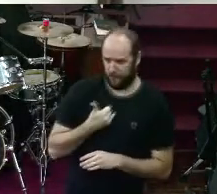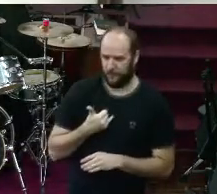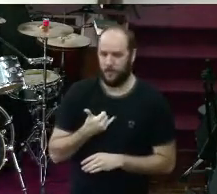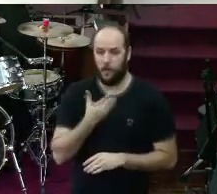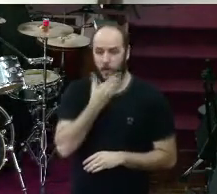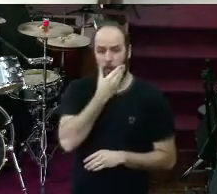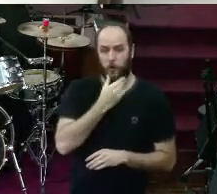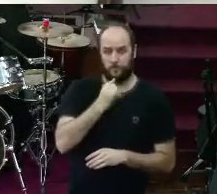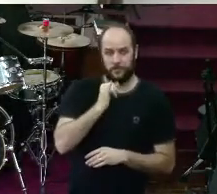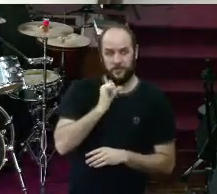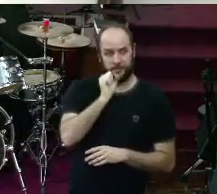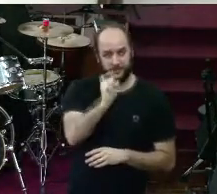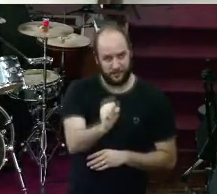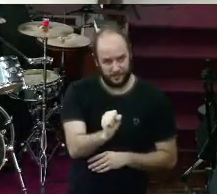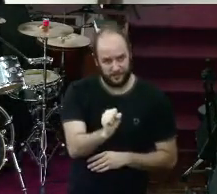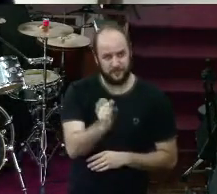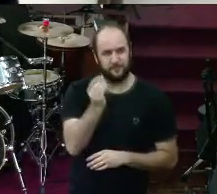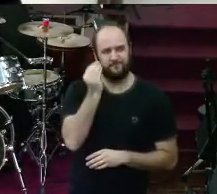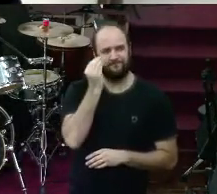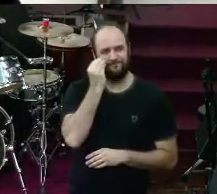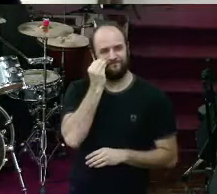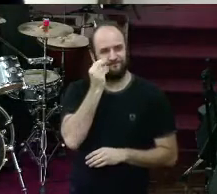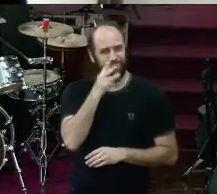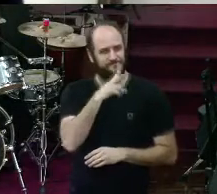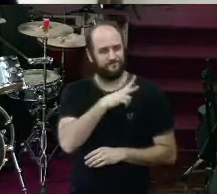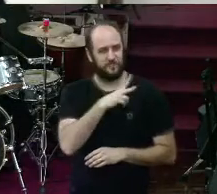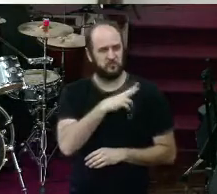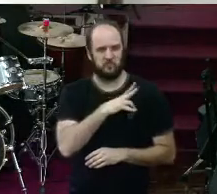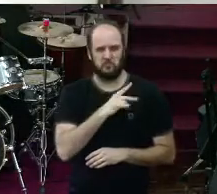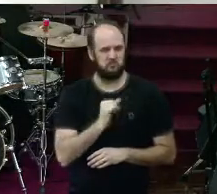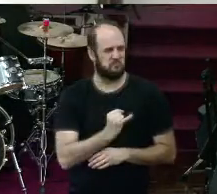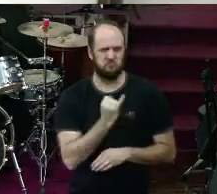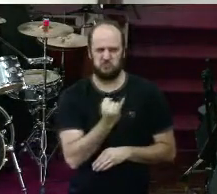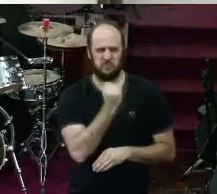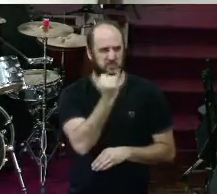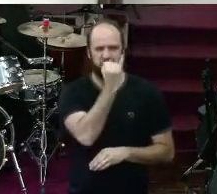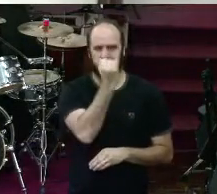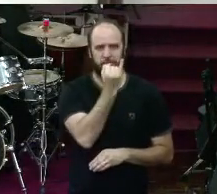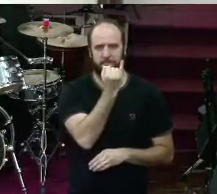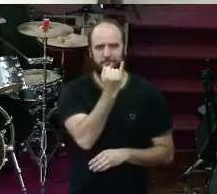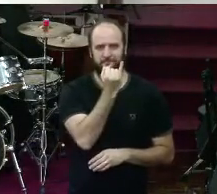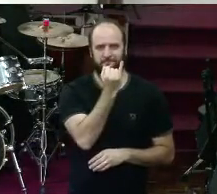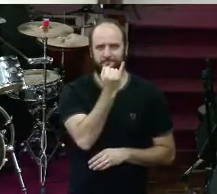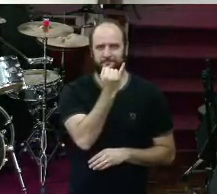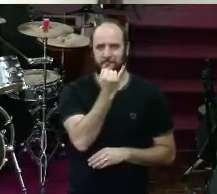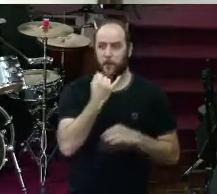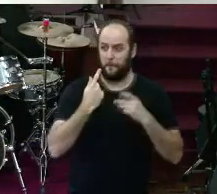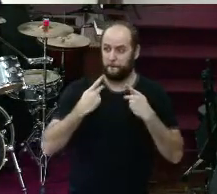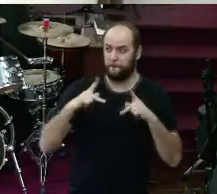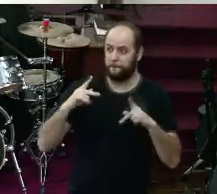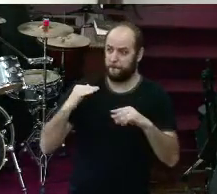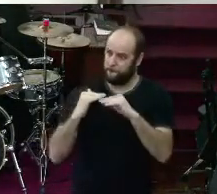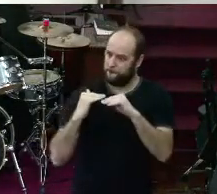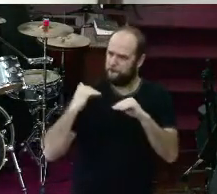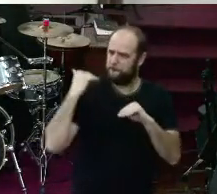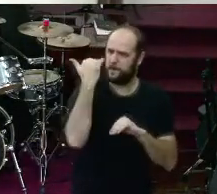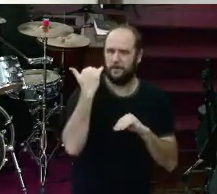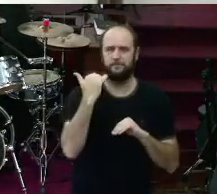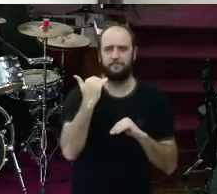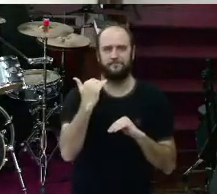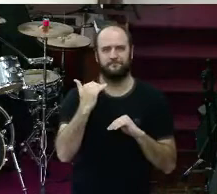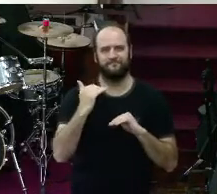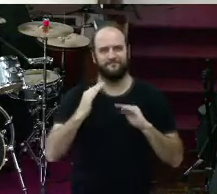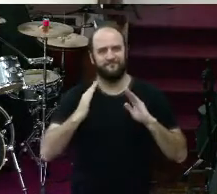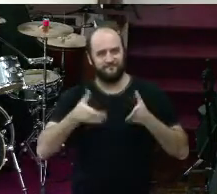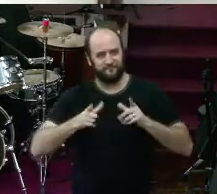Isaías, a sua experiência pessoal não era mais importante do que a mensagem que ele deveria transmitir à tribo